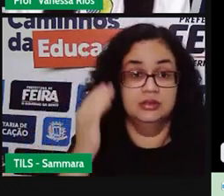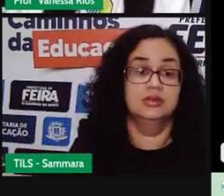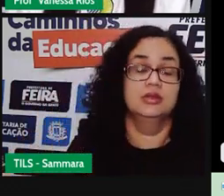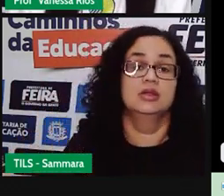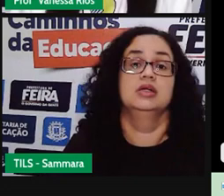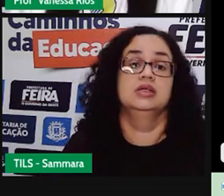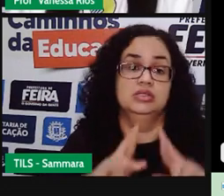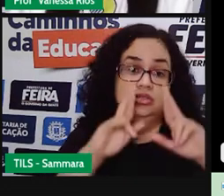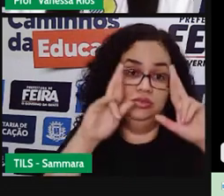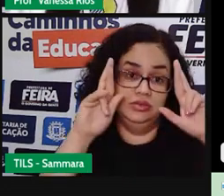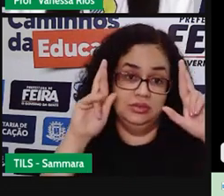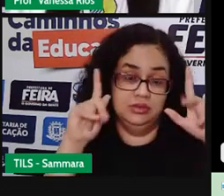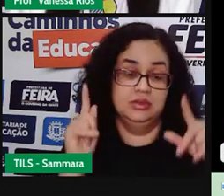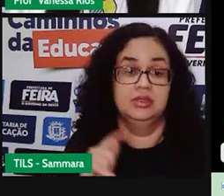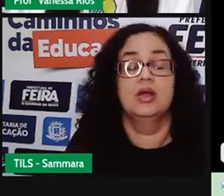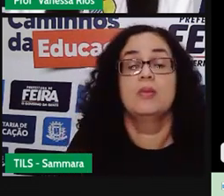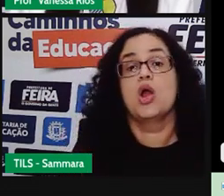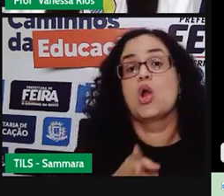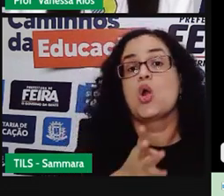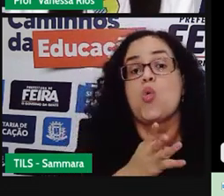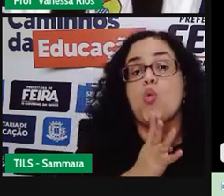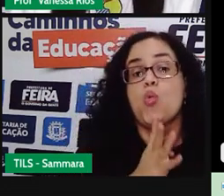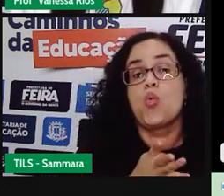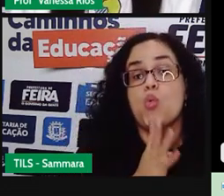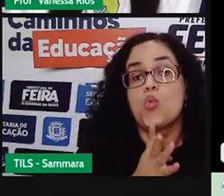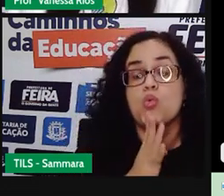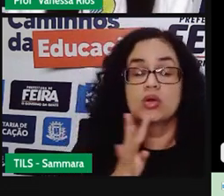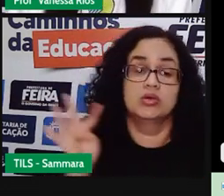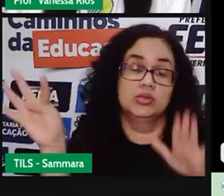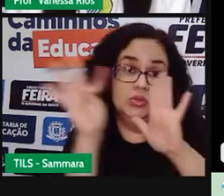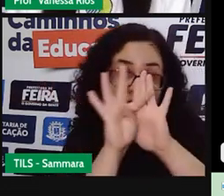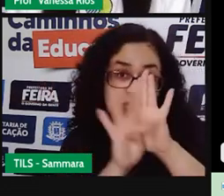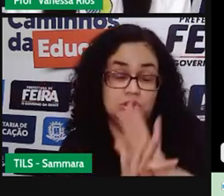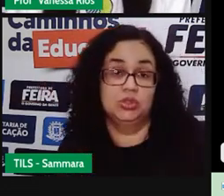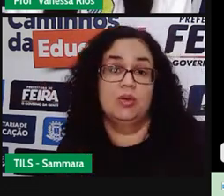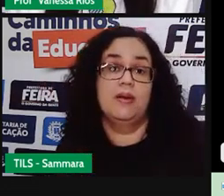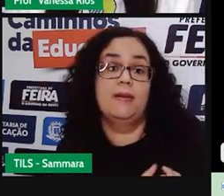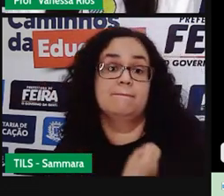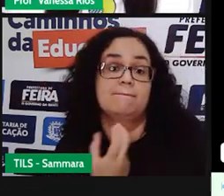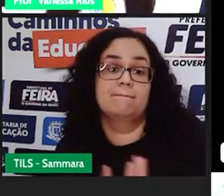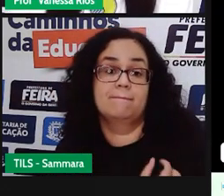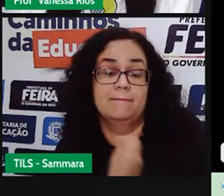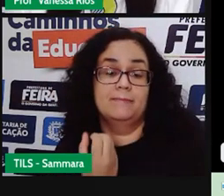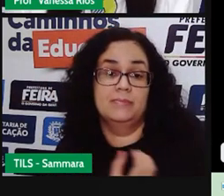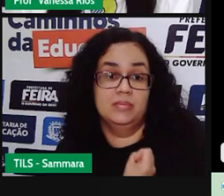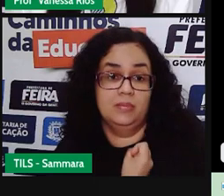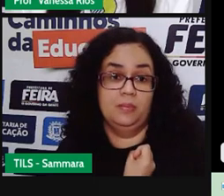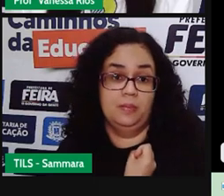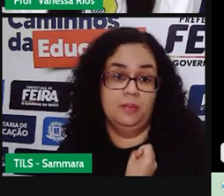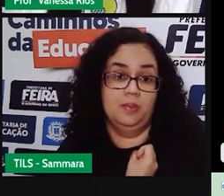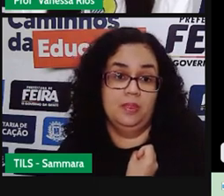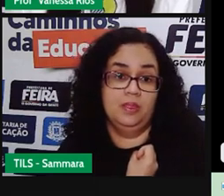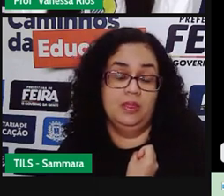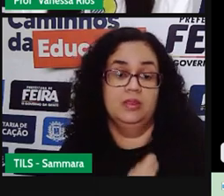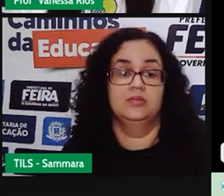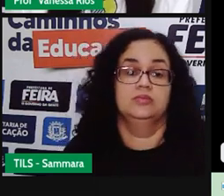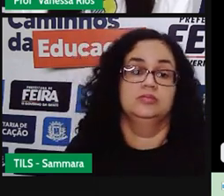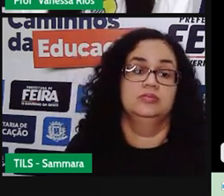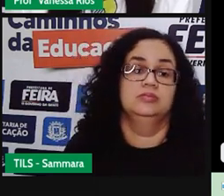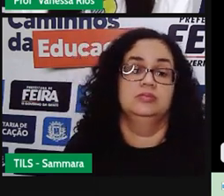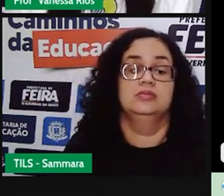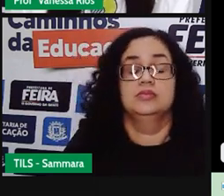quando ele é uma poesia, só poesia, quando ele é um poema. E aí, o que é